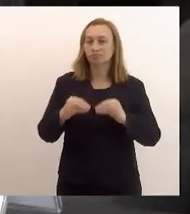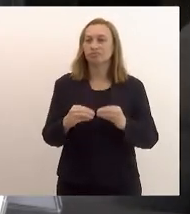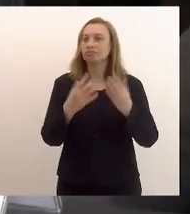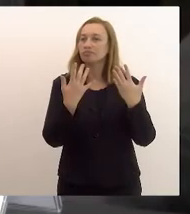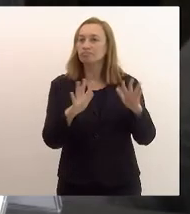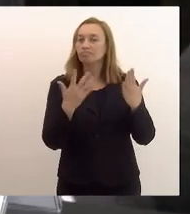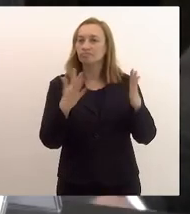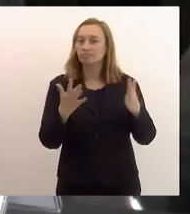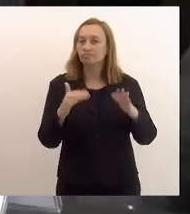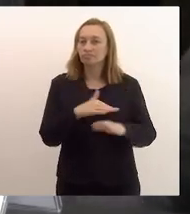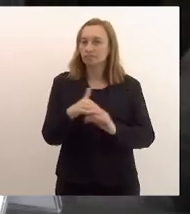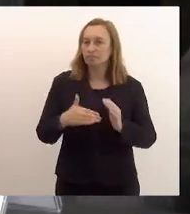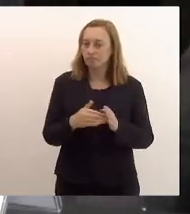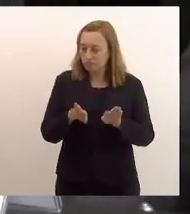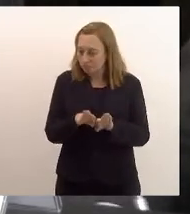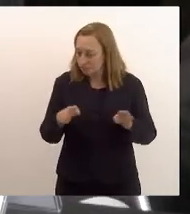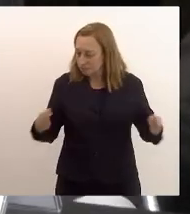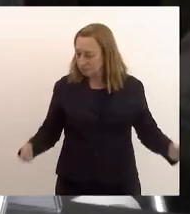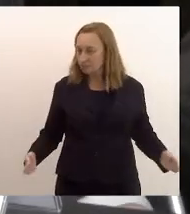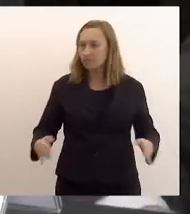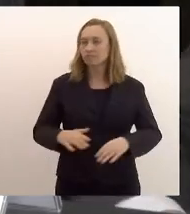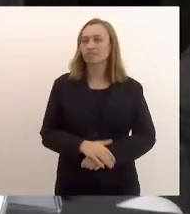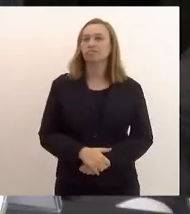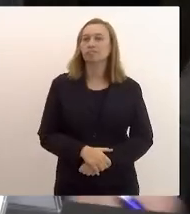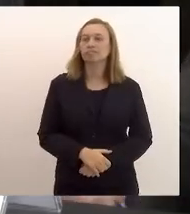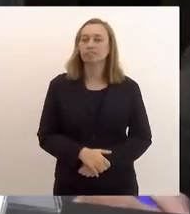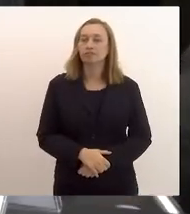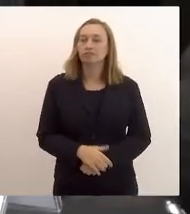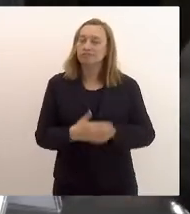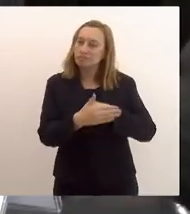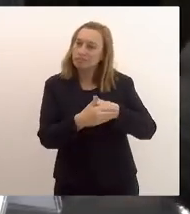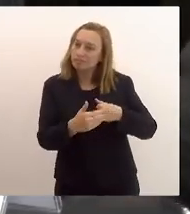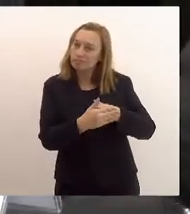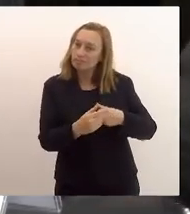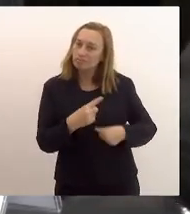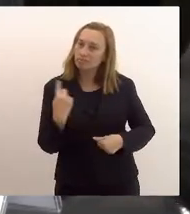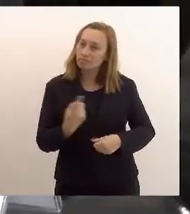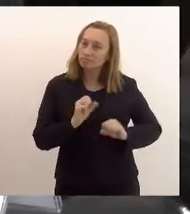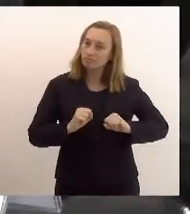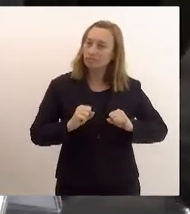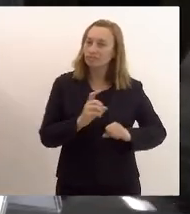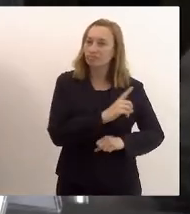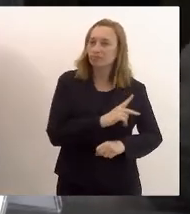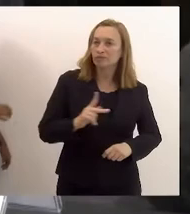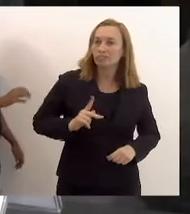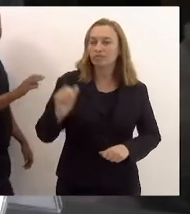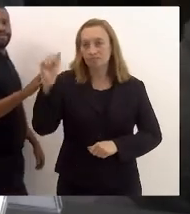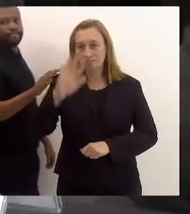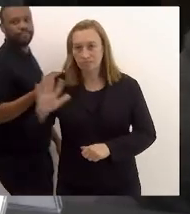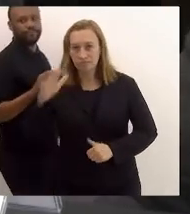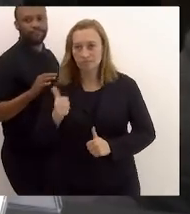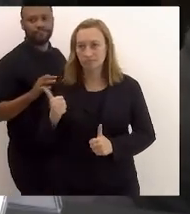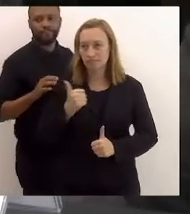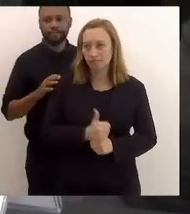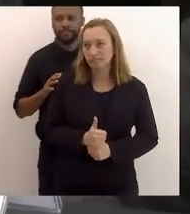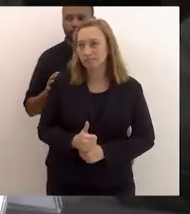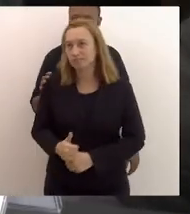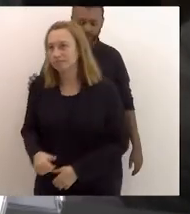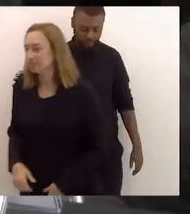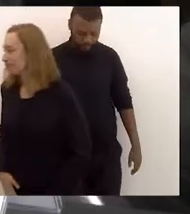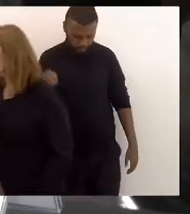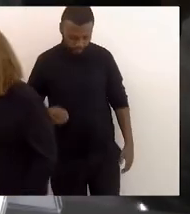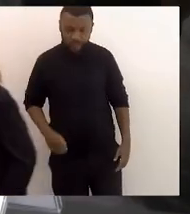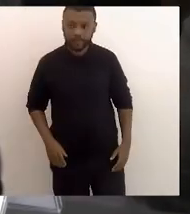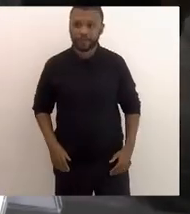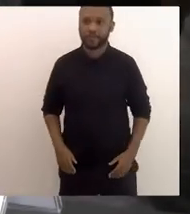que cumprimentar a todos da mesa e calorosamente né nosso defensor público-geral Rodrigo Pacheco e